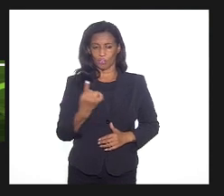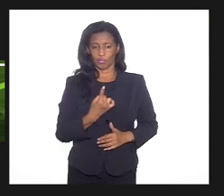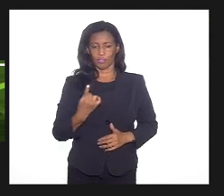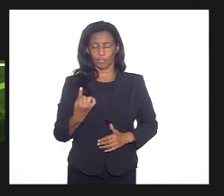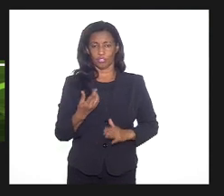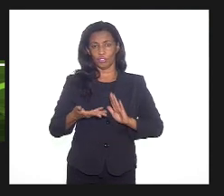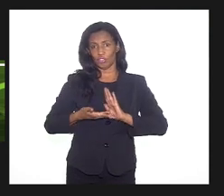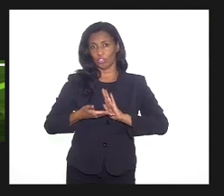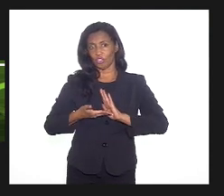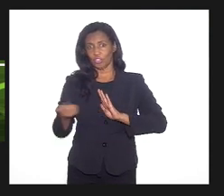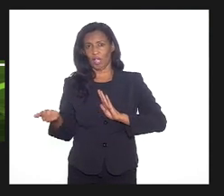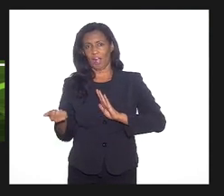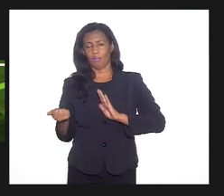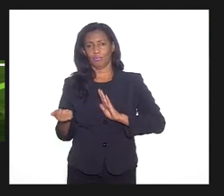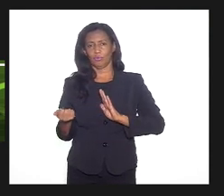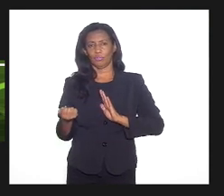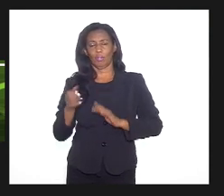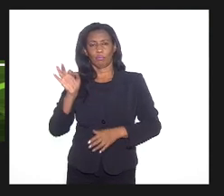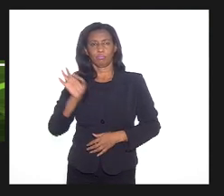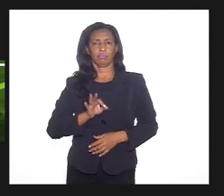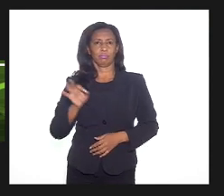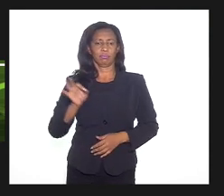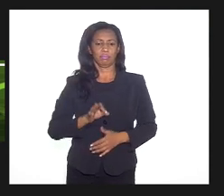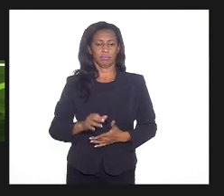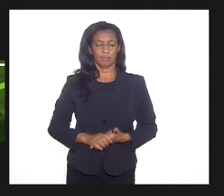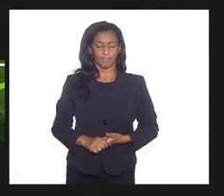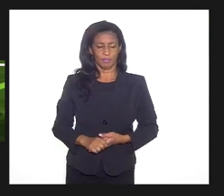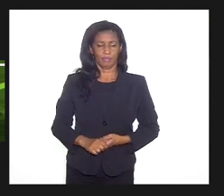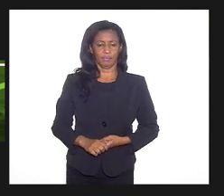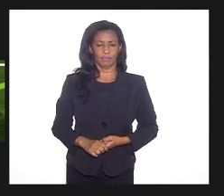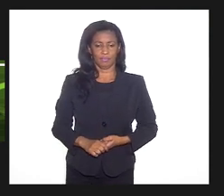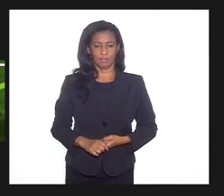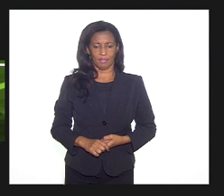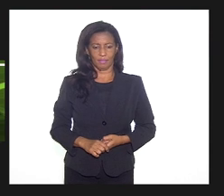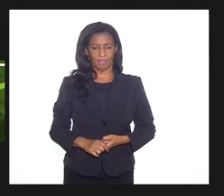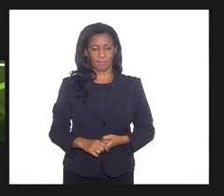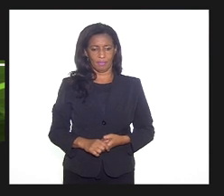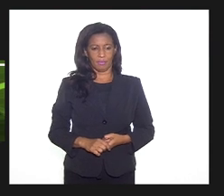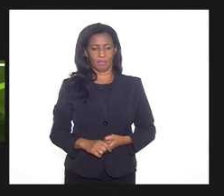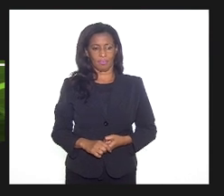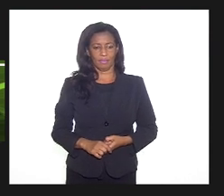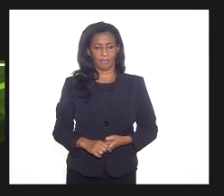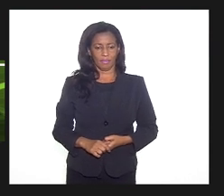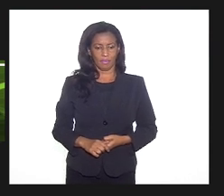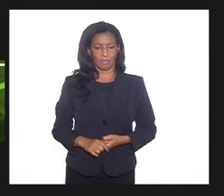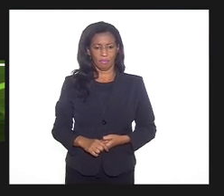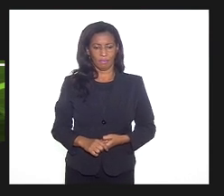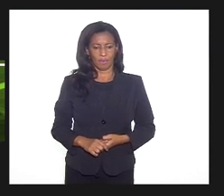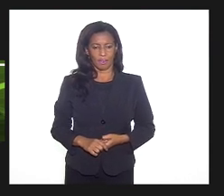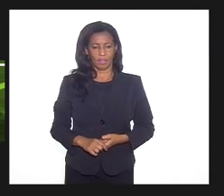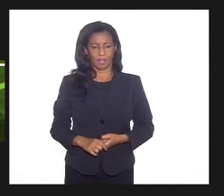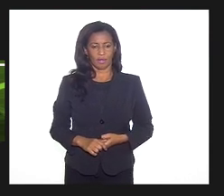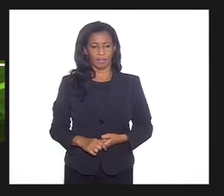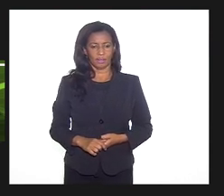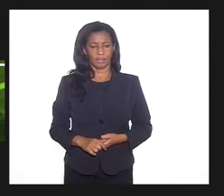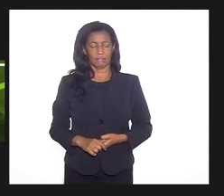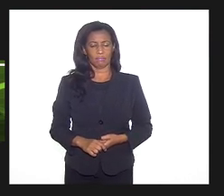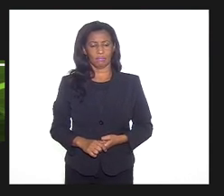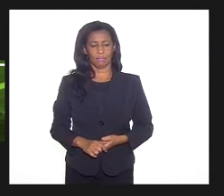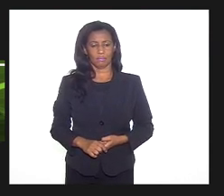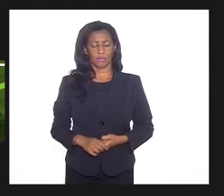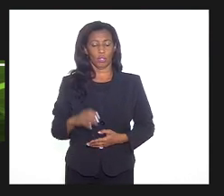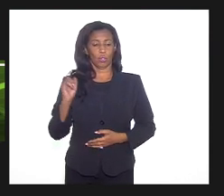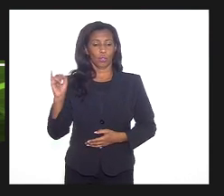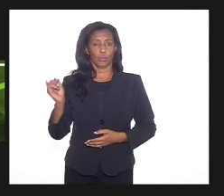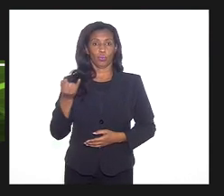nós tirarmos a inflação do cômputo. Aqui, os